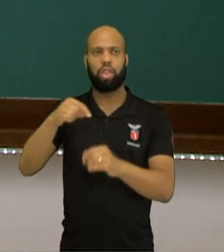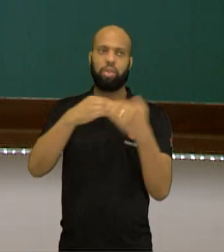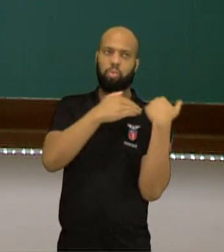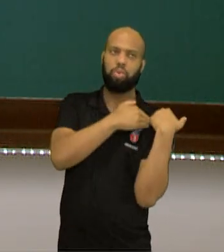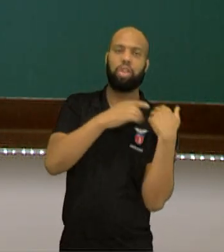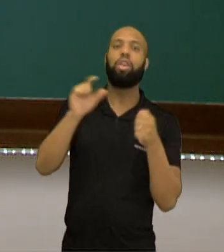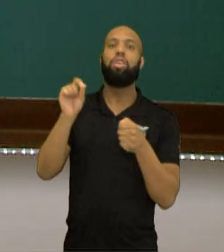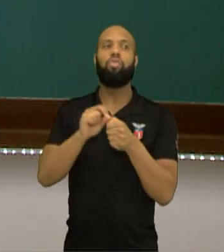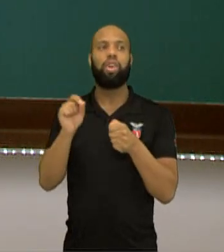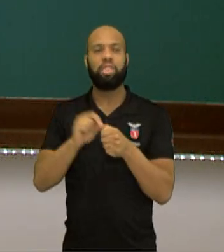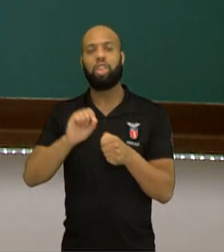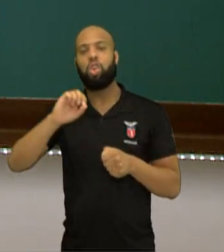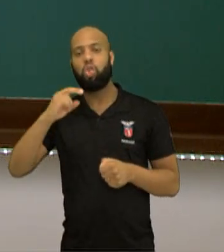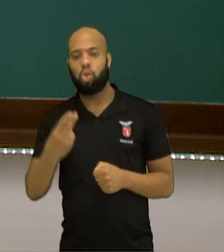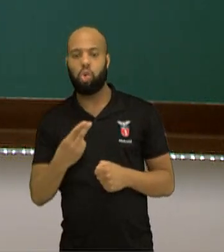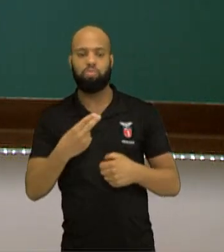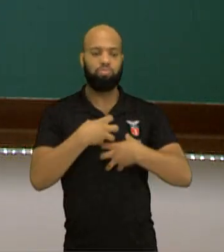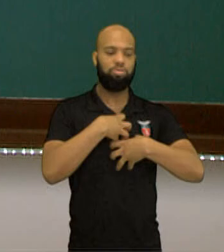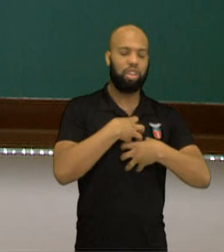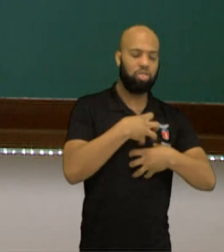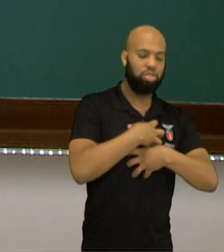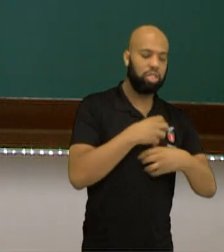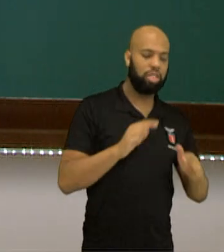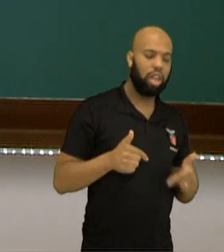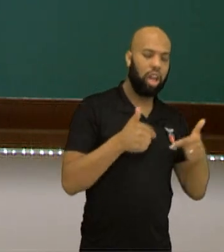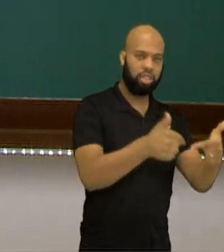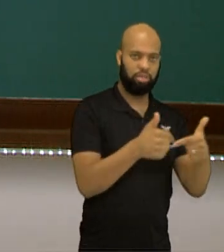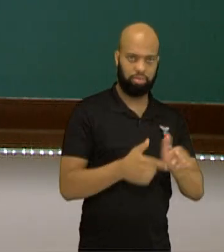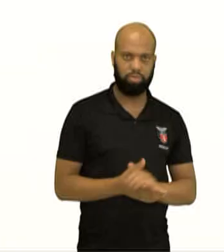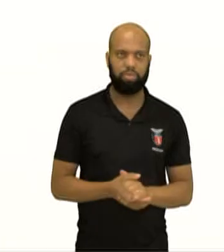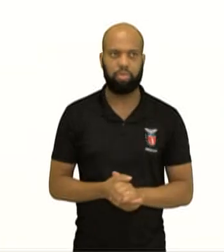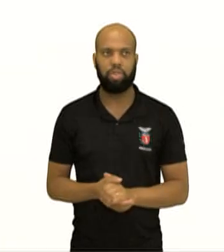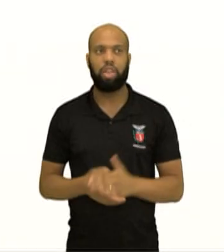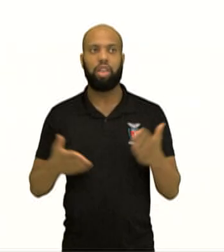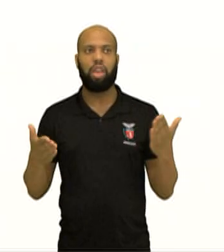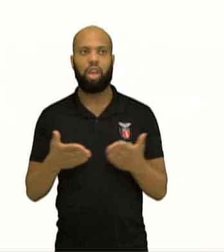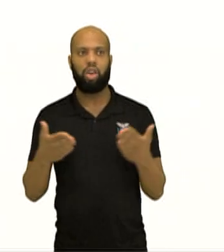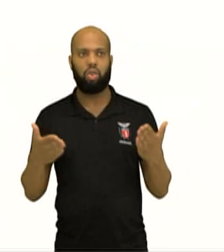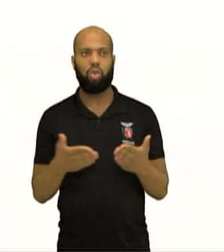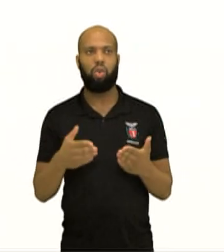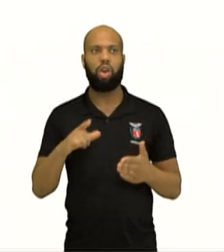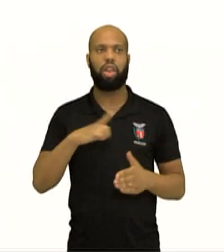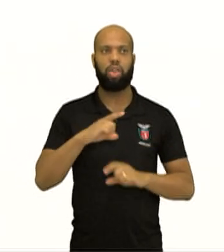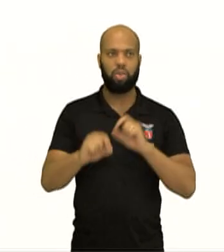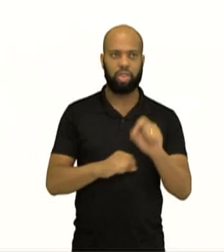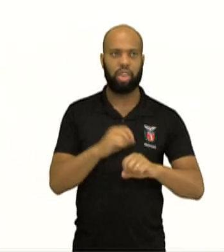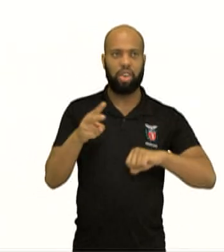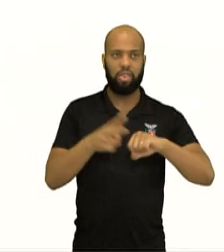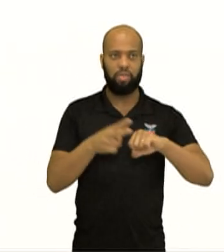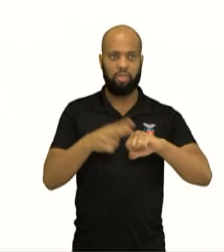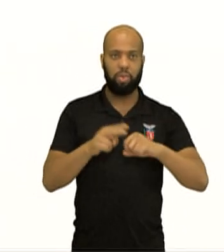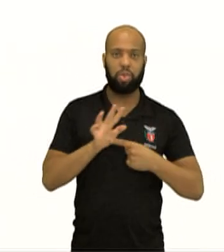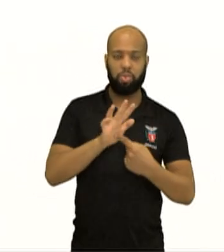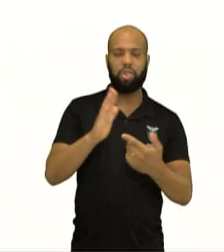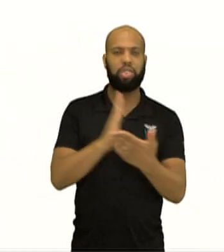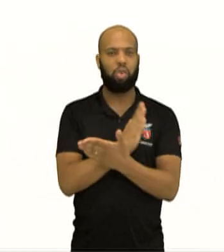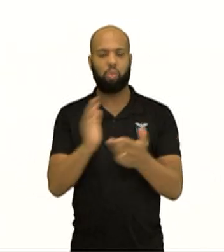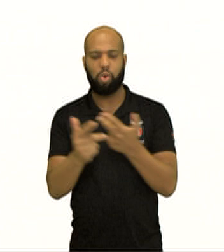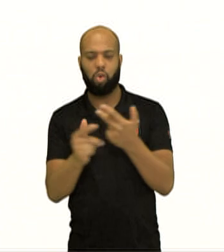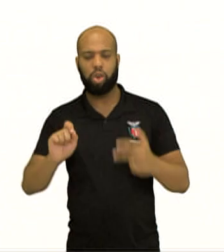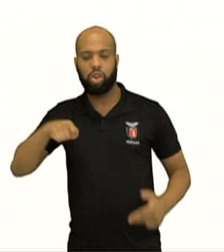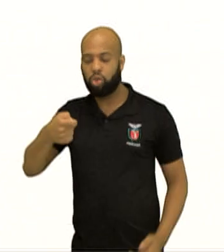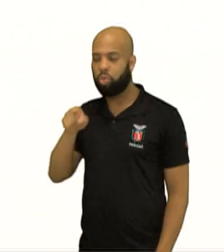por realizar ou sofrer a ação ou um estado, tá? E o verbo é a parte da oração que declara algo sobre o